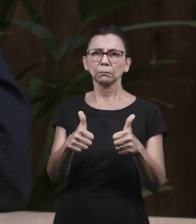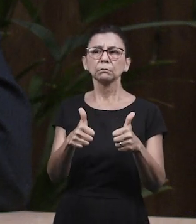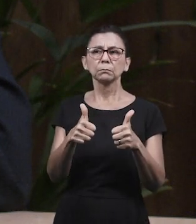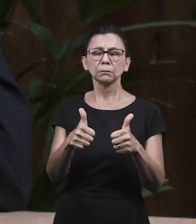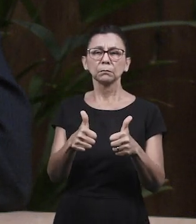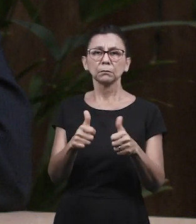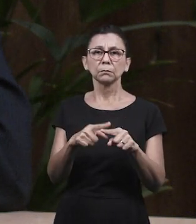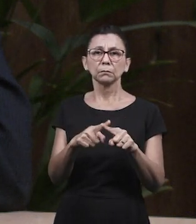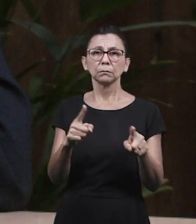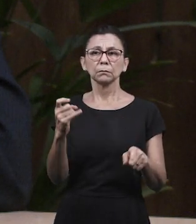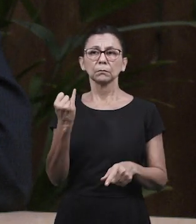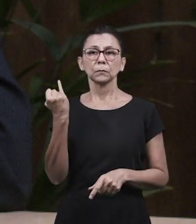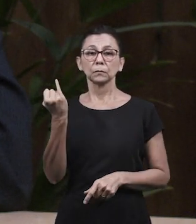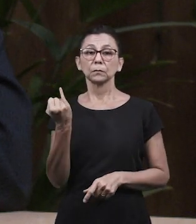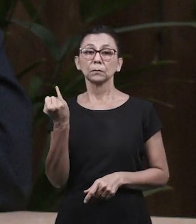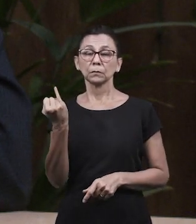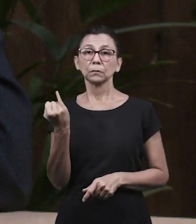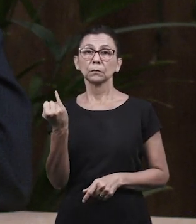é importante,